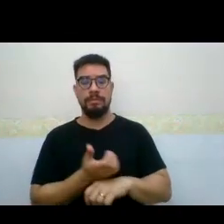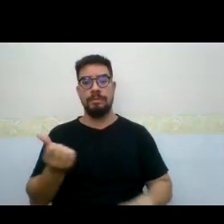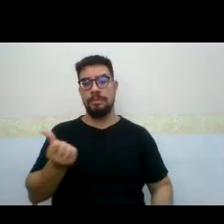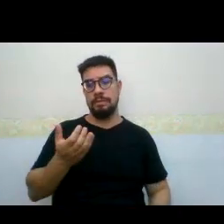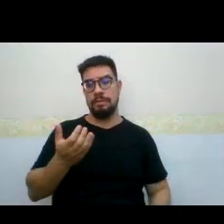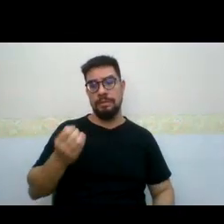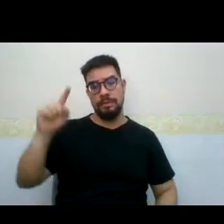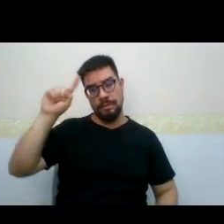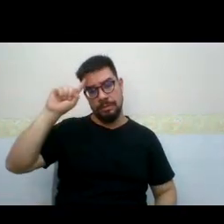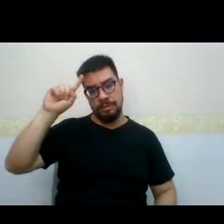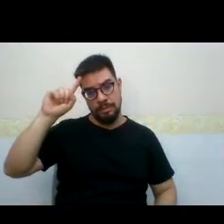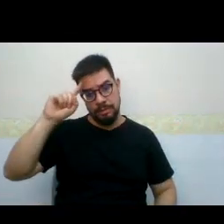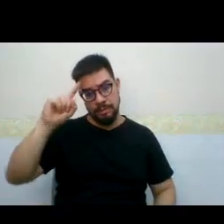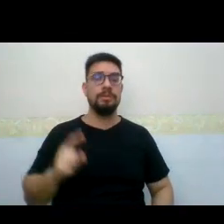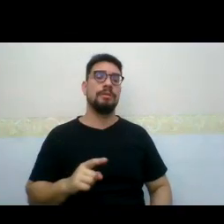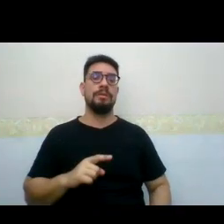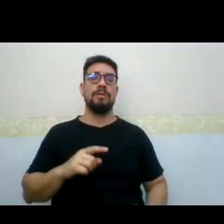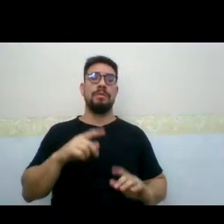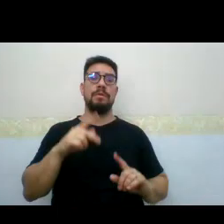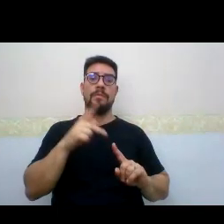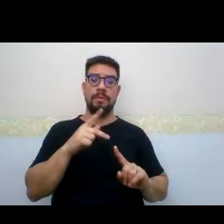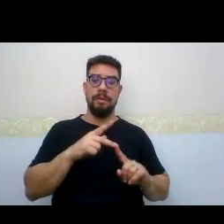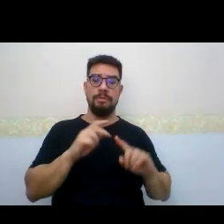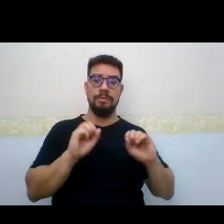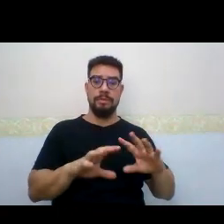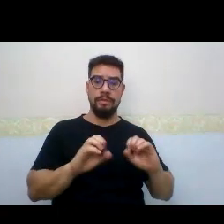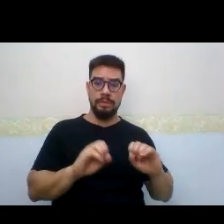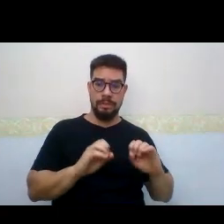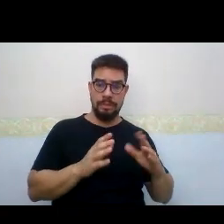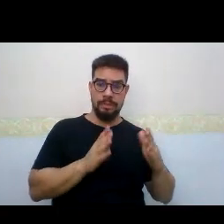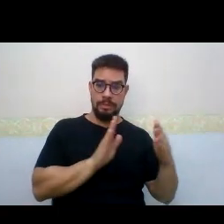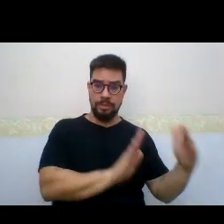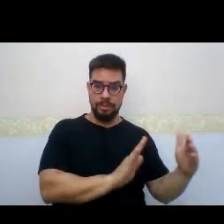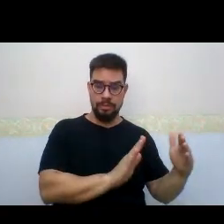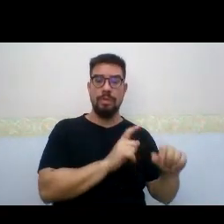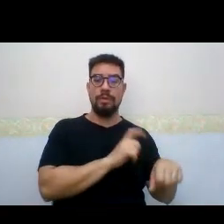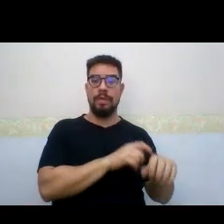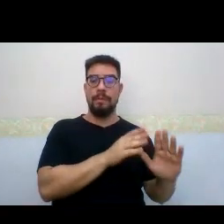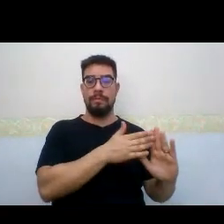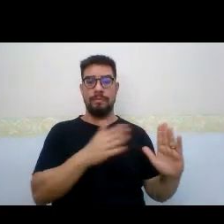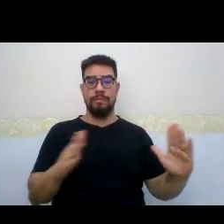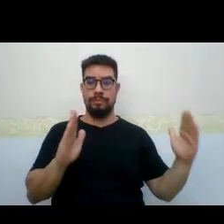dias, é para 60 dias. É o plano de ensino. O plano de aula,